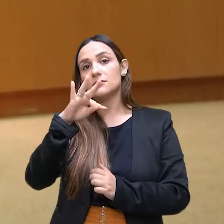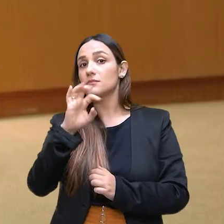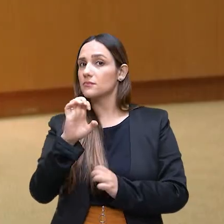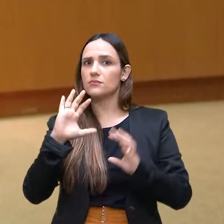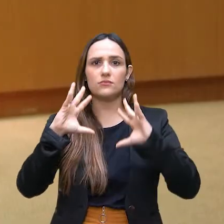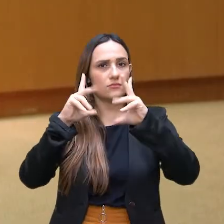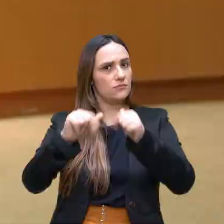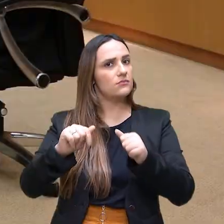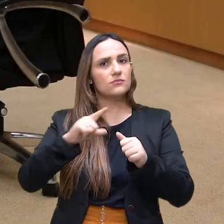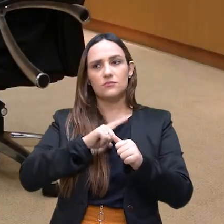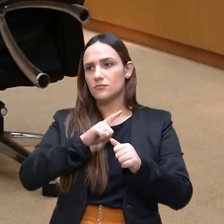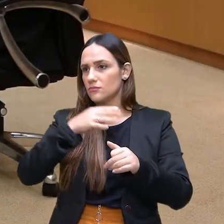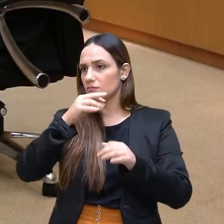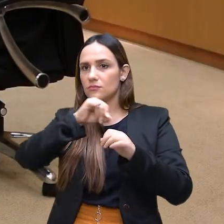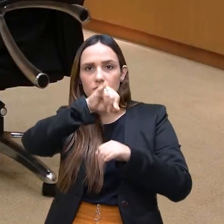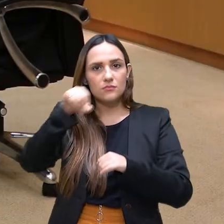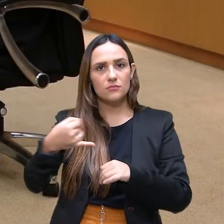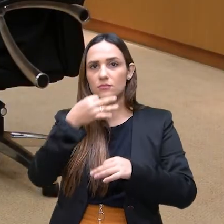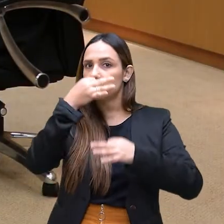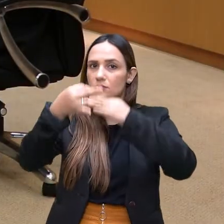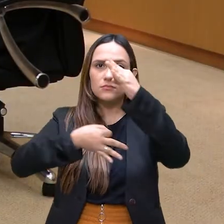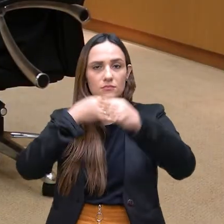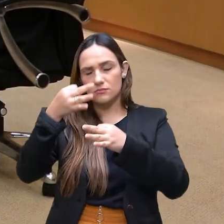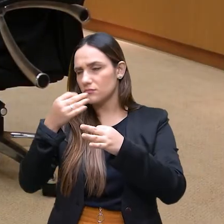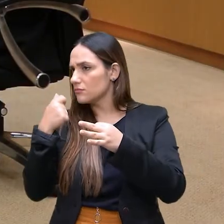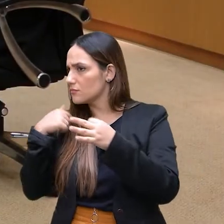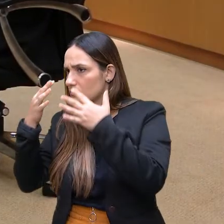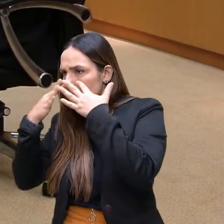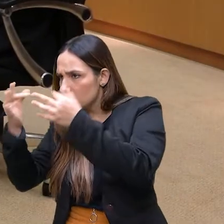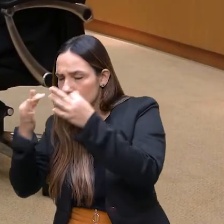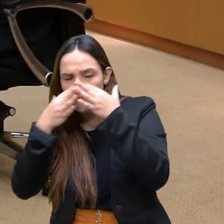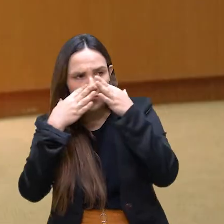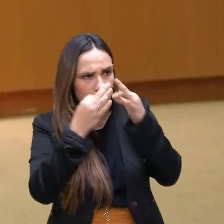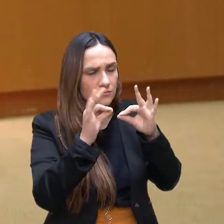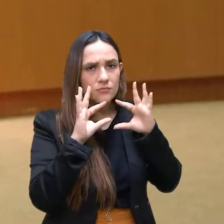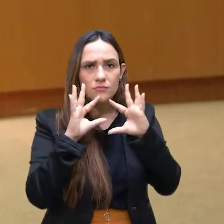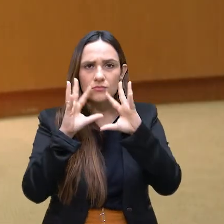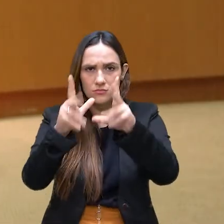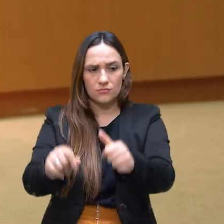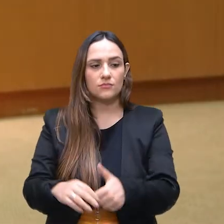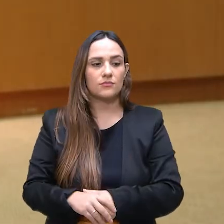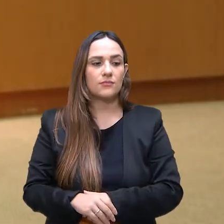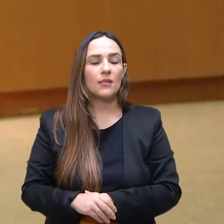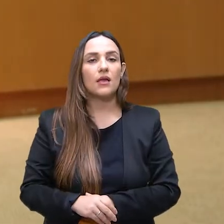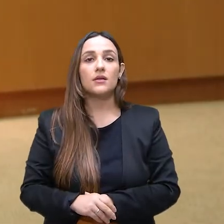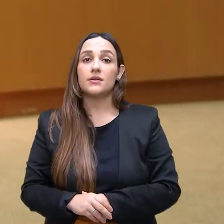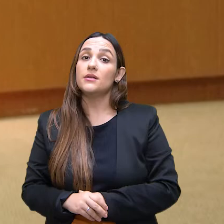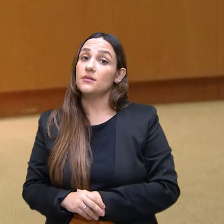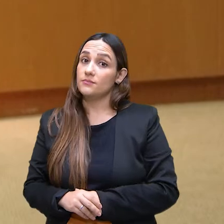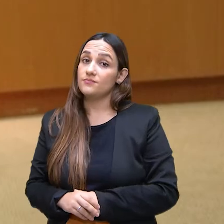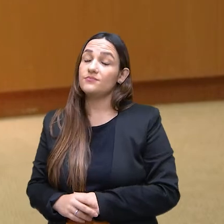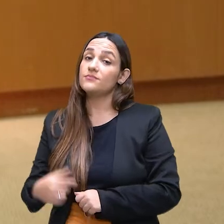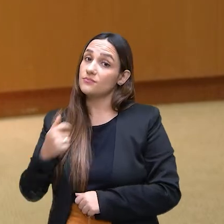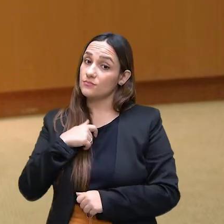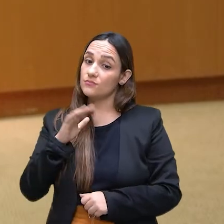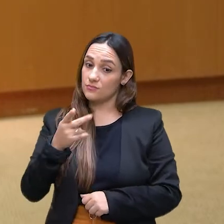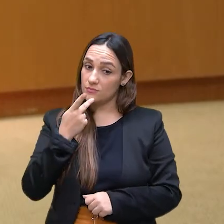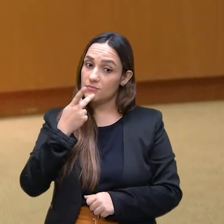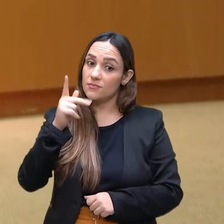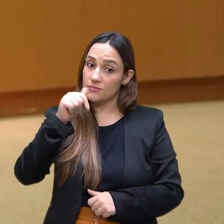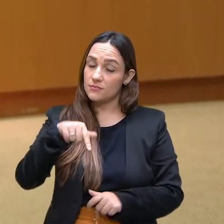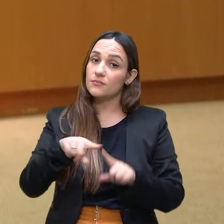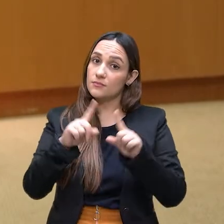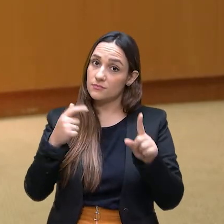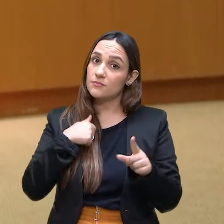voz, né? Temos que ouvir a todos. E a gente já tem falado sobre isso nessa entrevista,